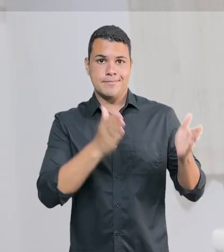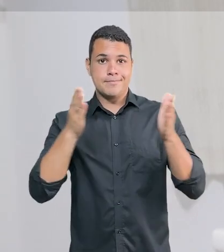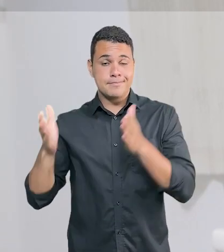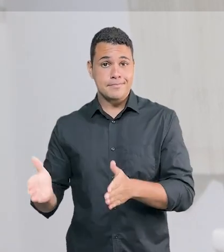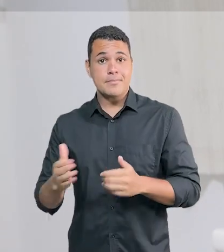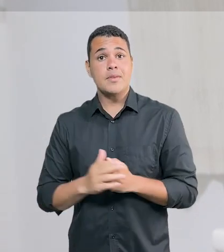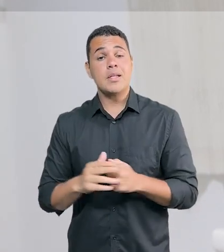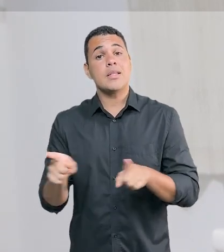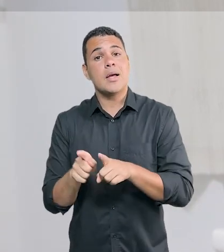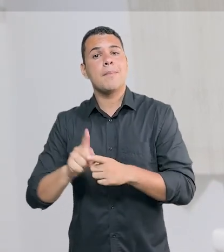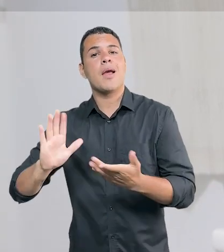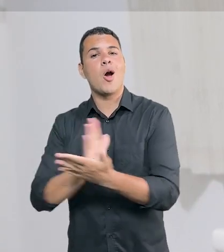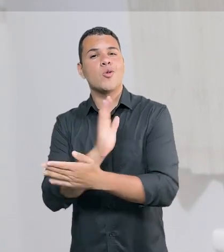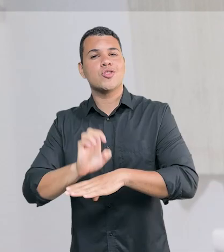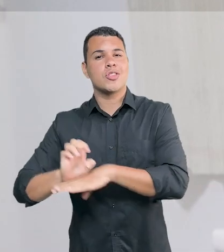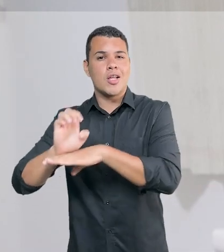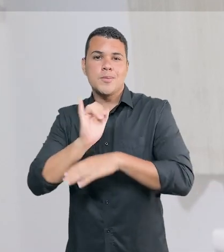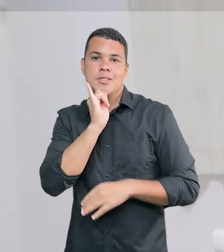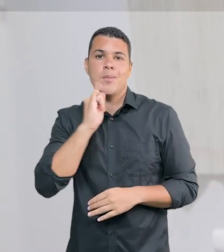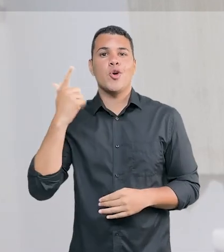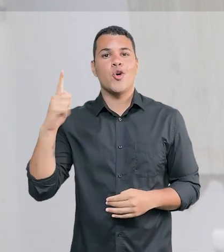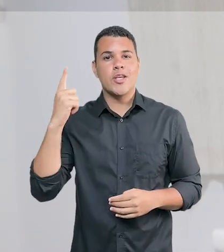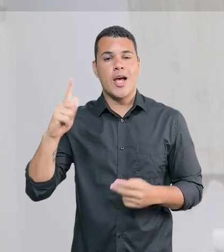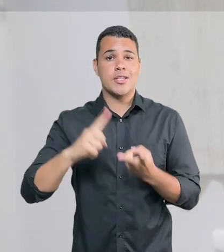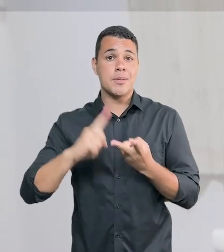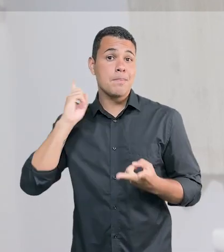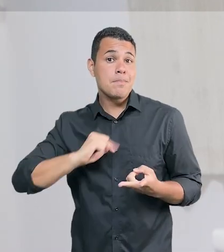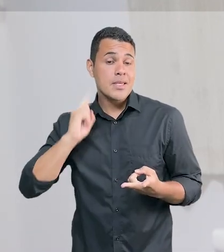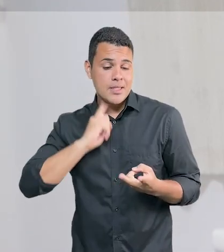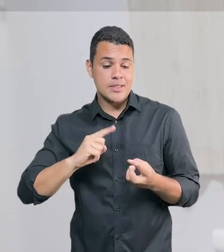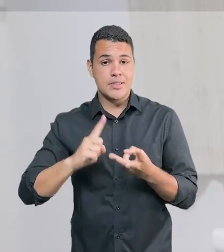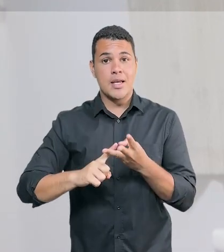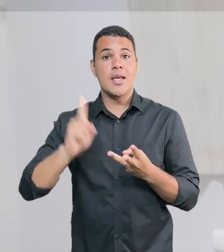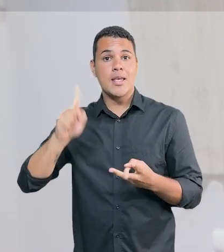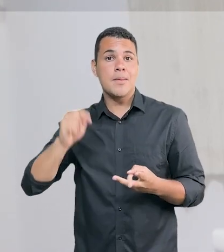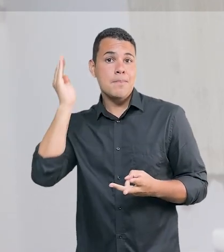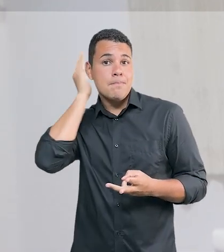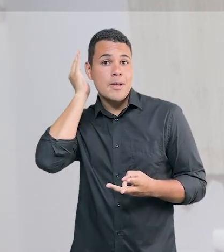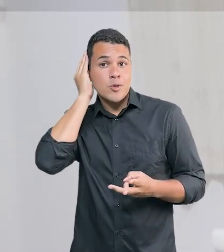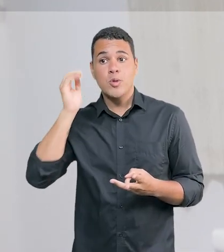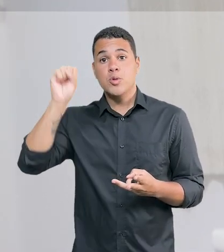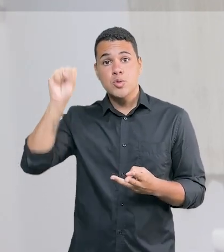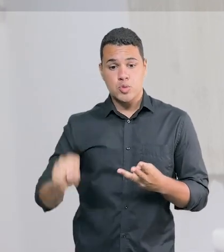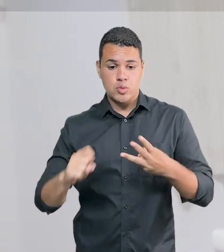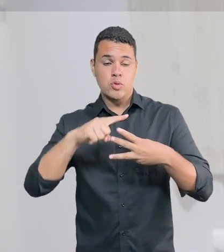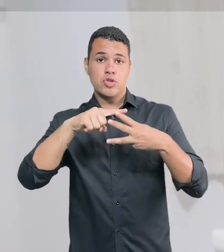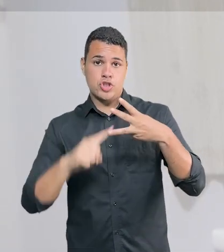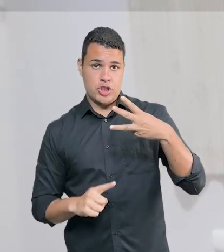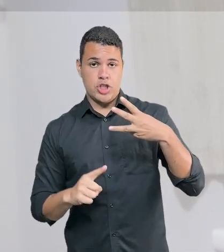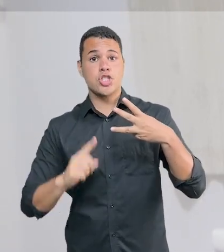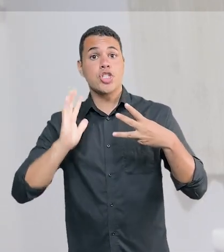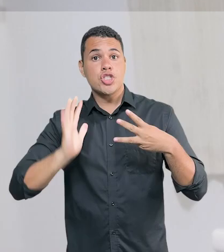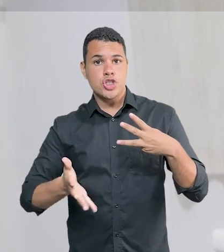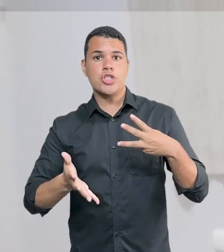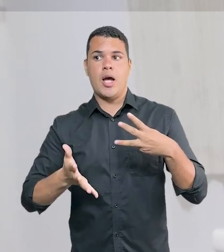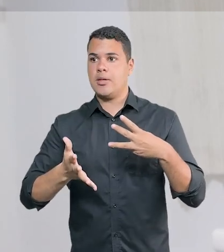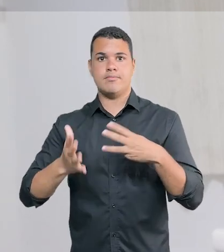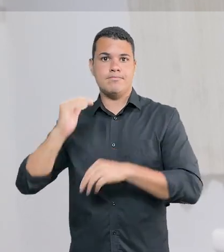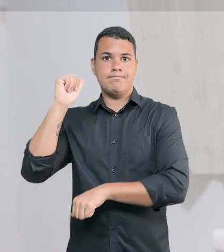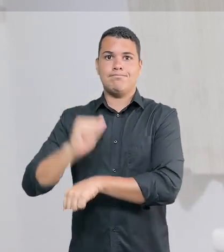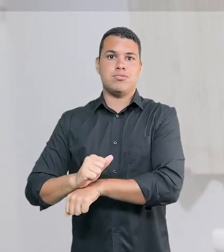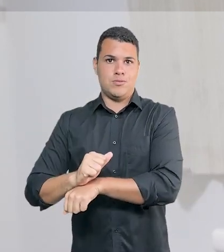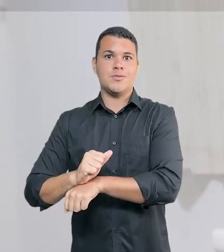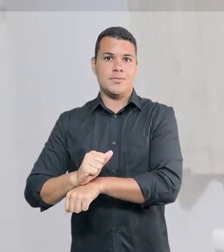nós temos os estados de Goiás, Minas Gerais e Mato Grosso do Sul já apontando uma